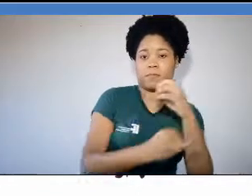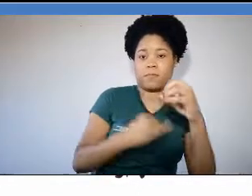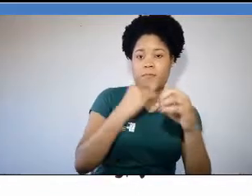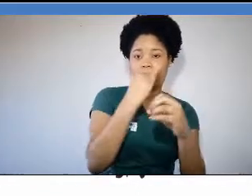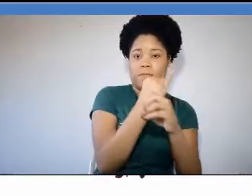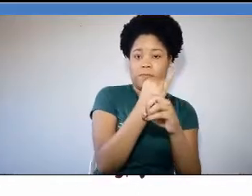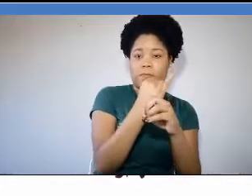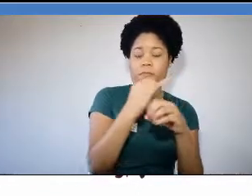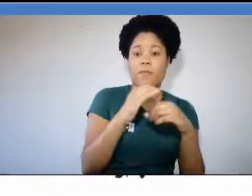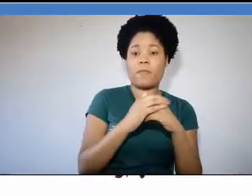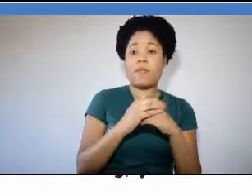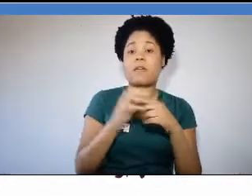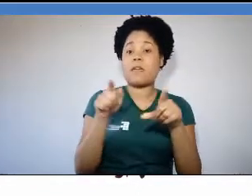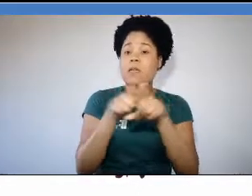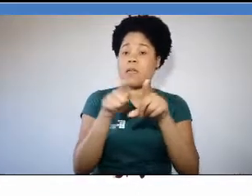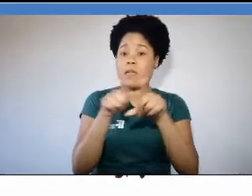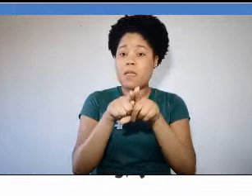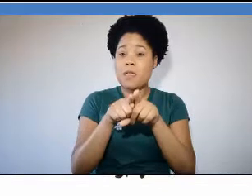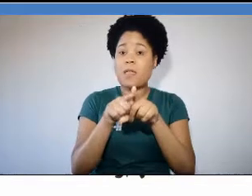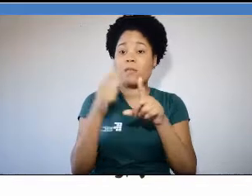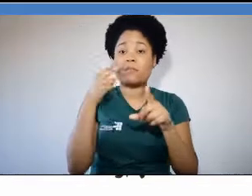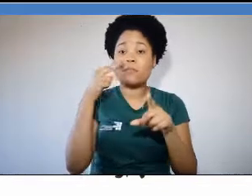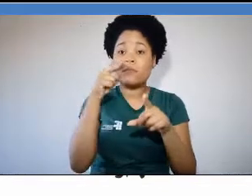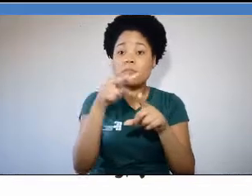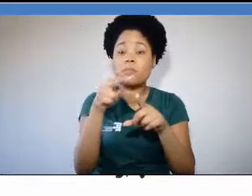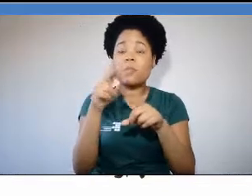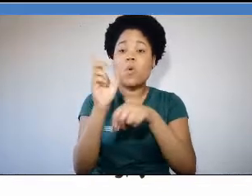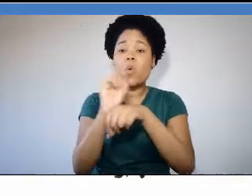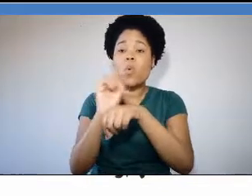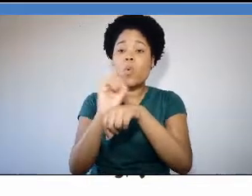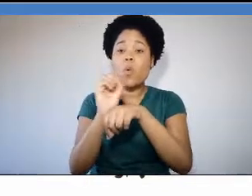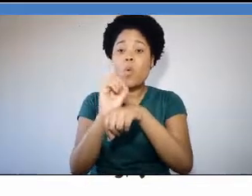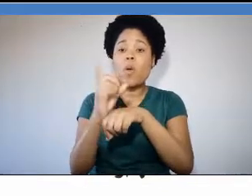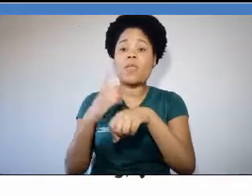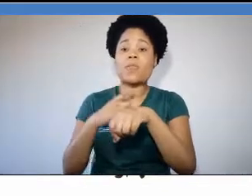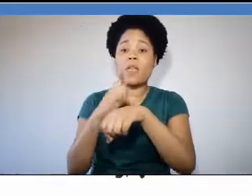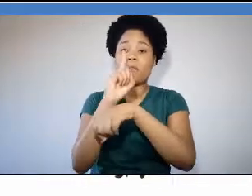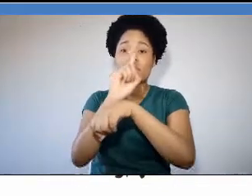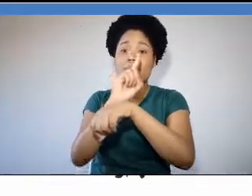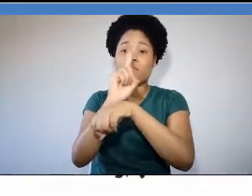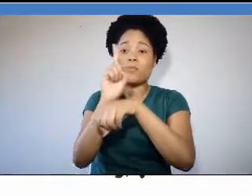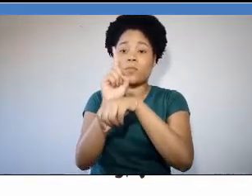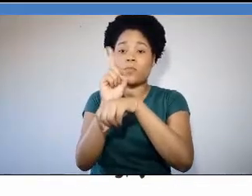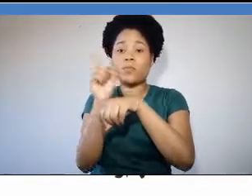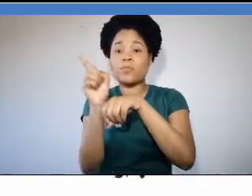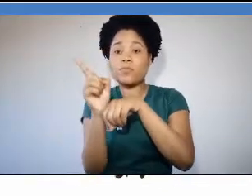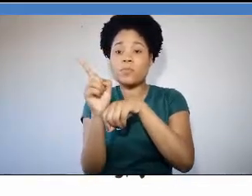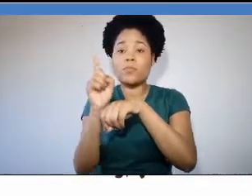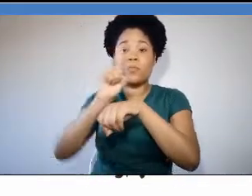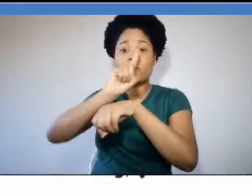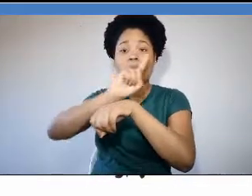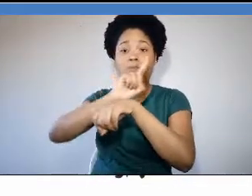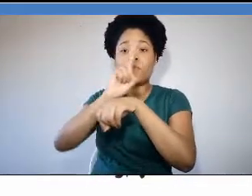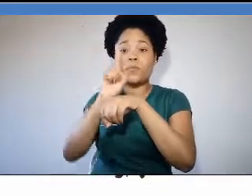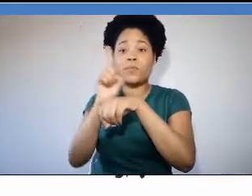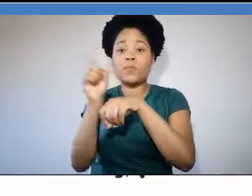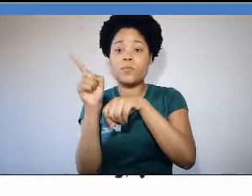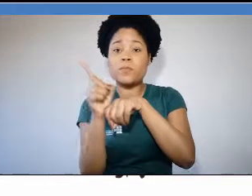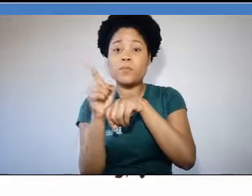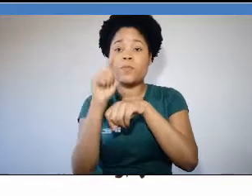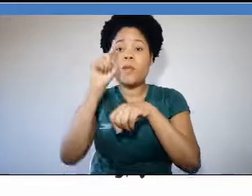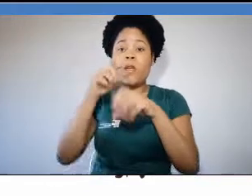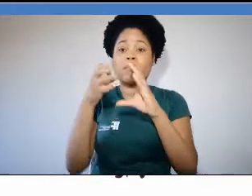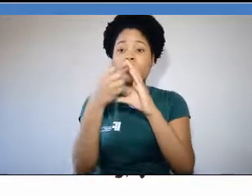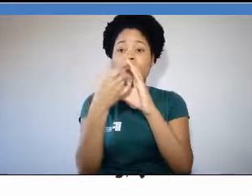da internet. Além disso, observem que esse roteador ele tem algumas anteninhas. Essas